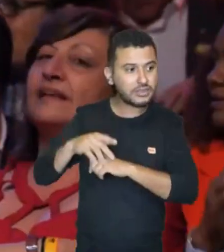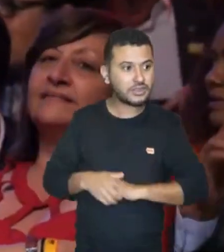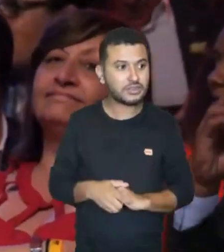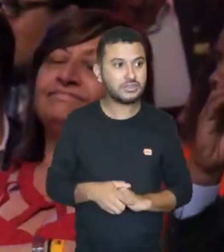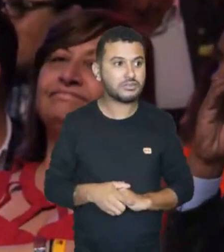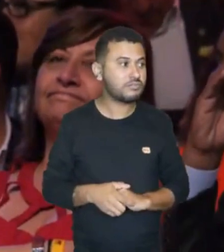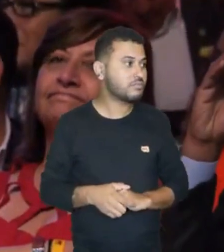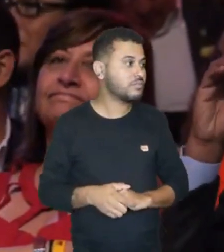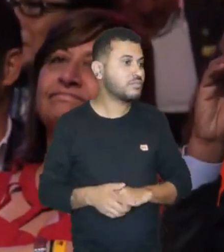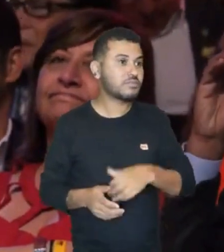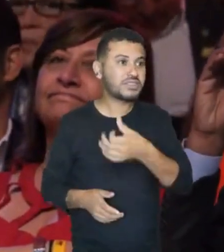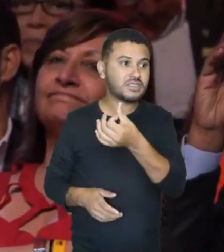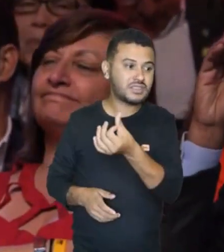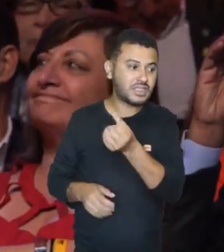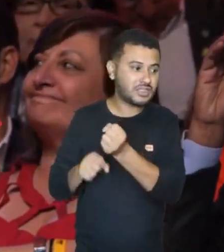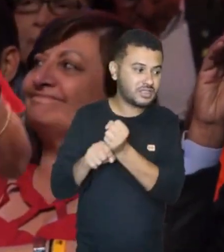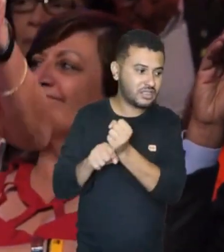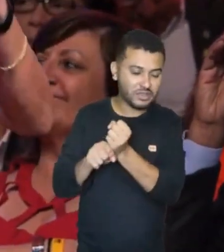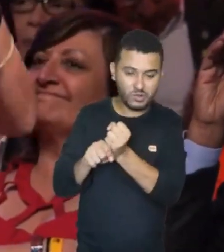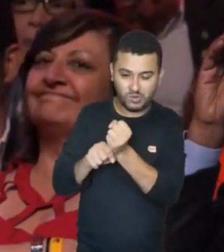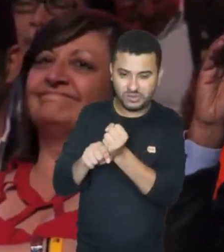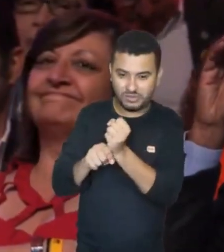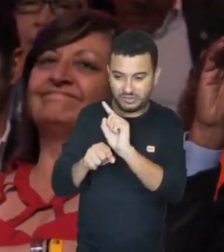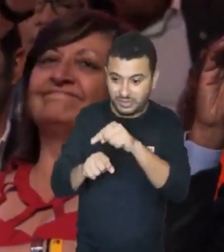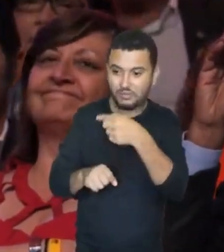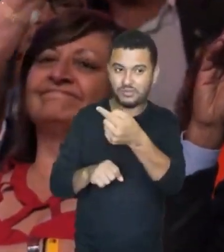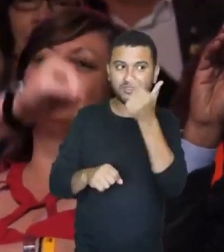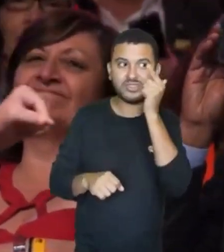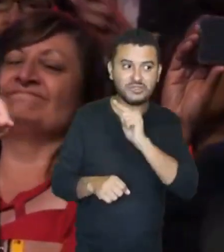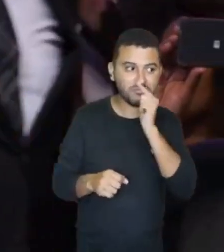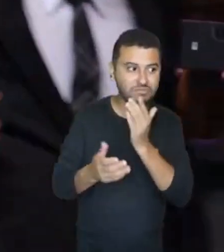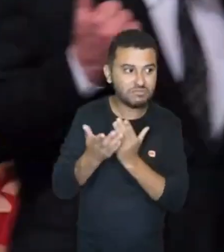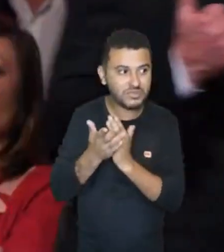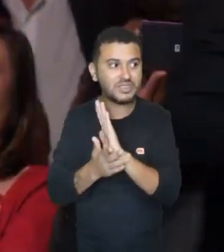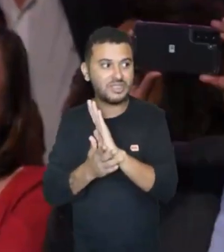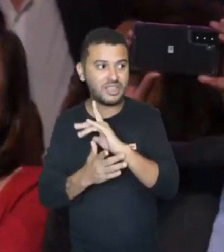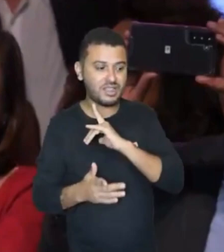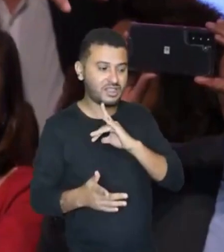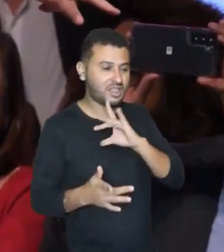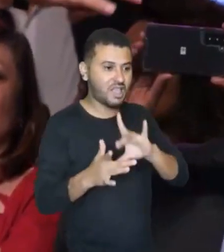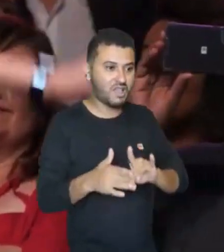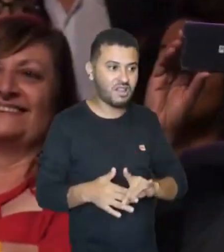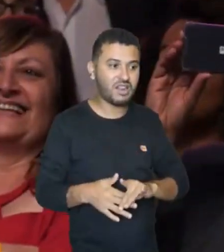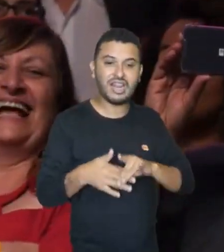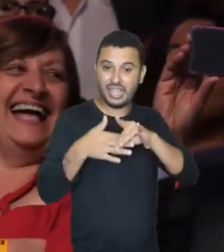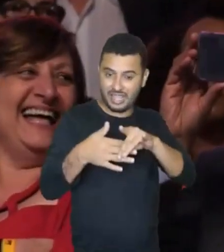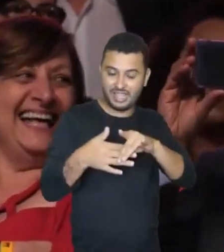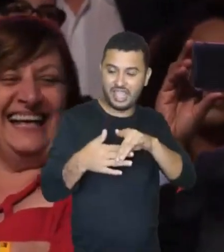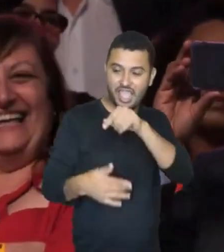6 anos depois nós voltamos? Porque teve uma liderança que na hora, que é ele,